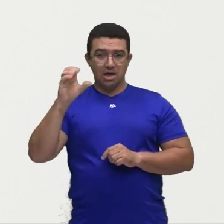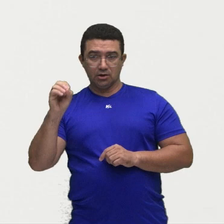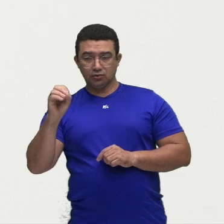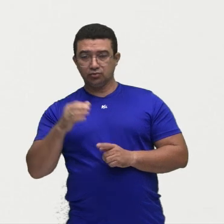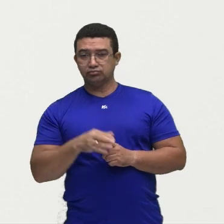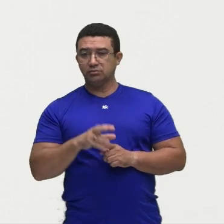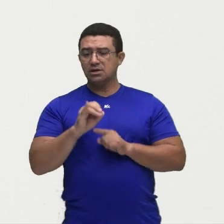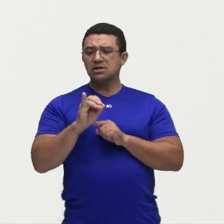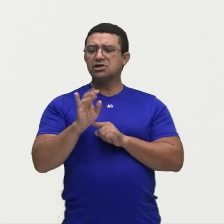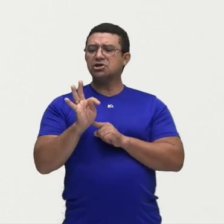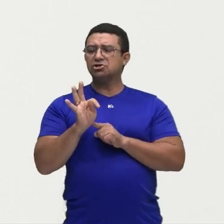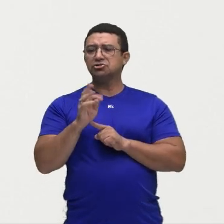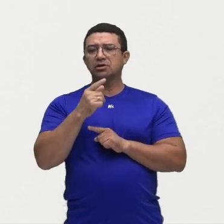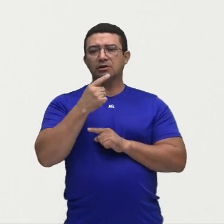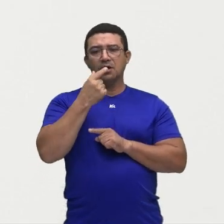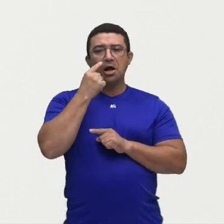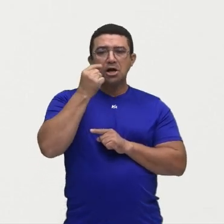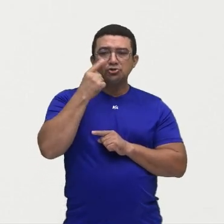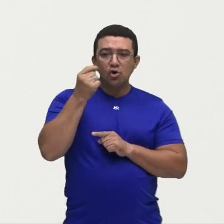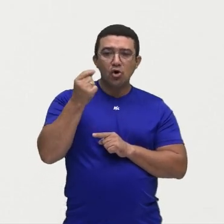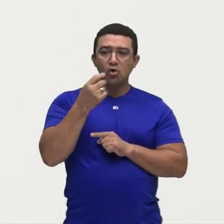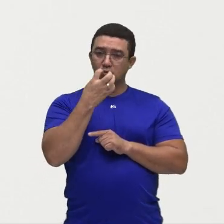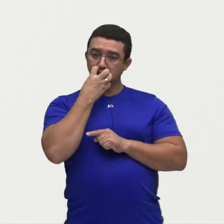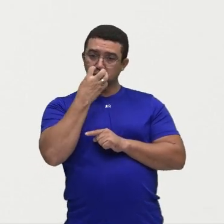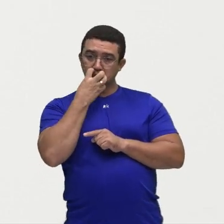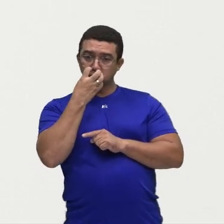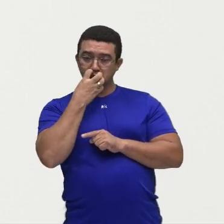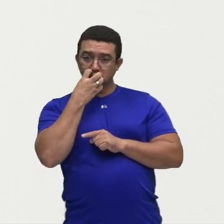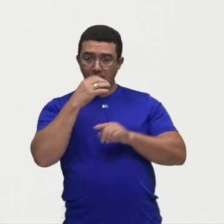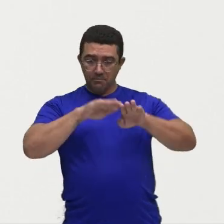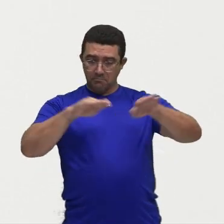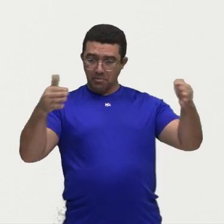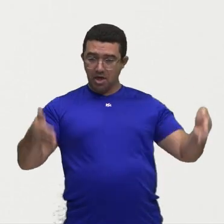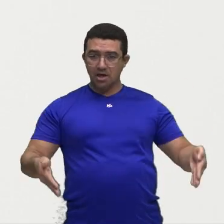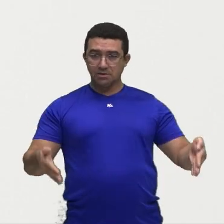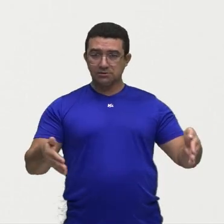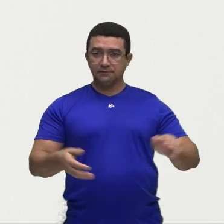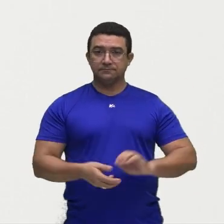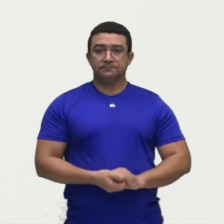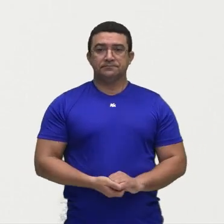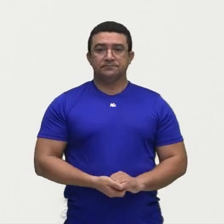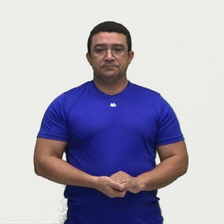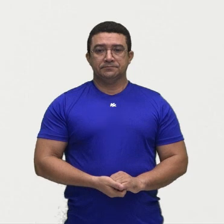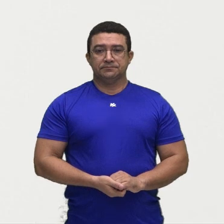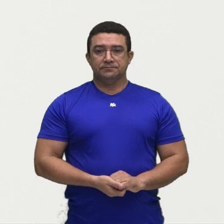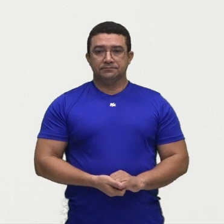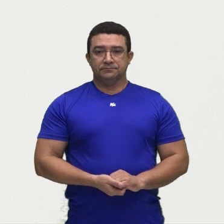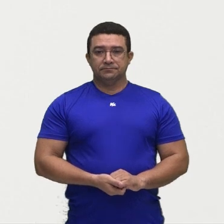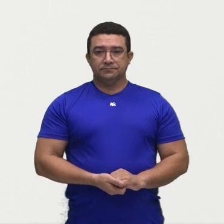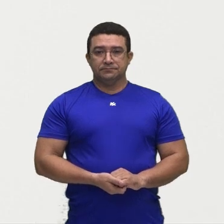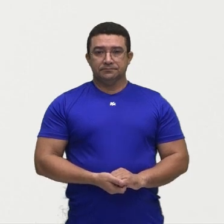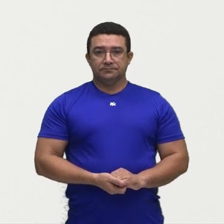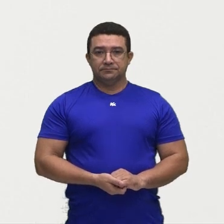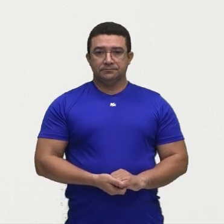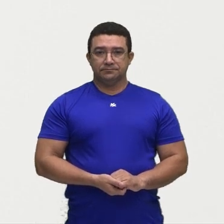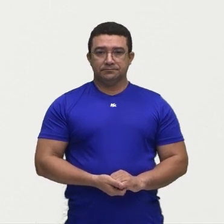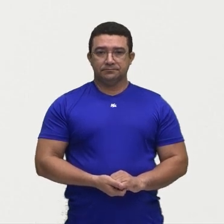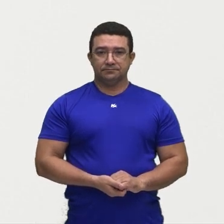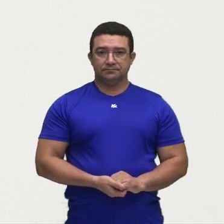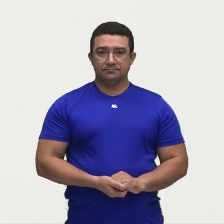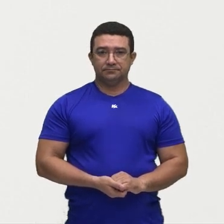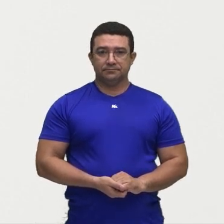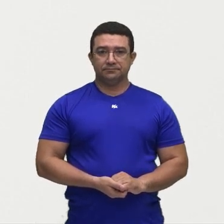cat, dog, the table. Então, aqui, olha só. He, she,